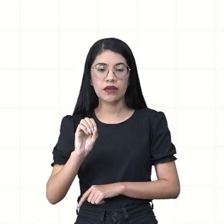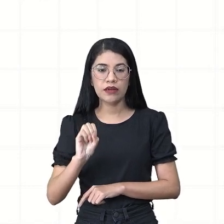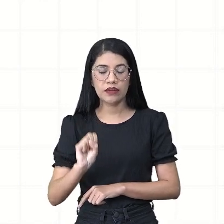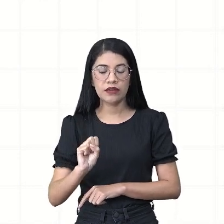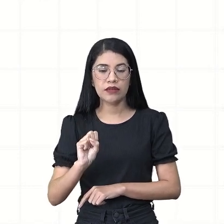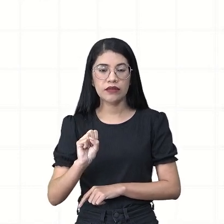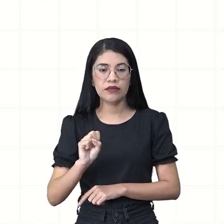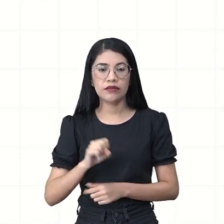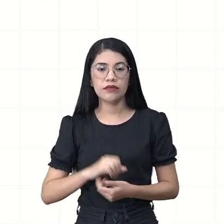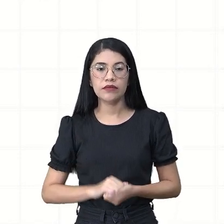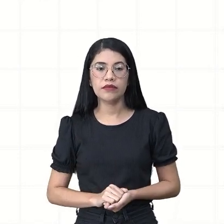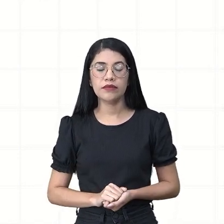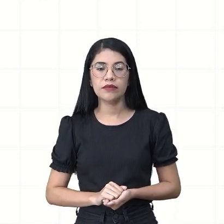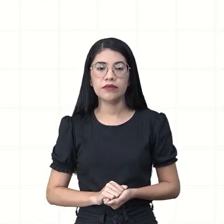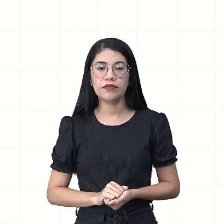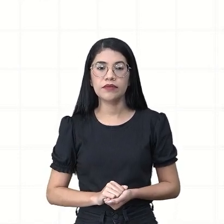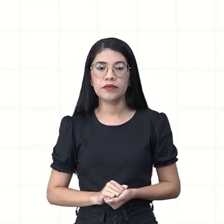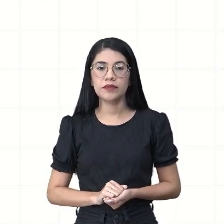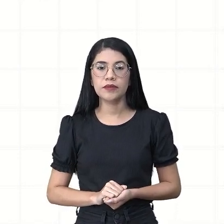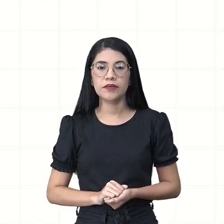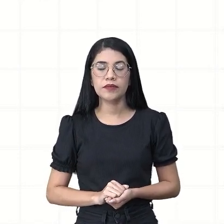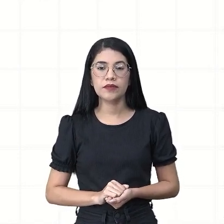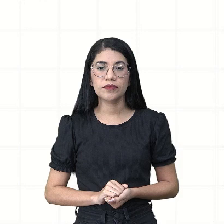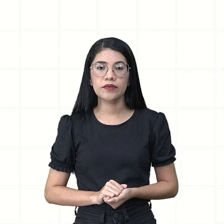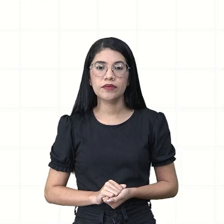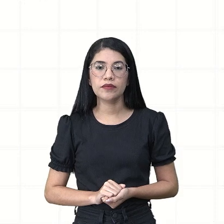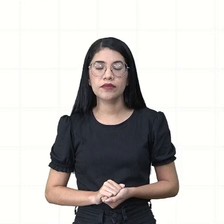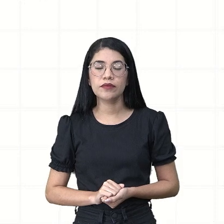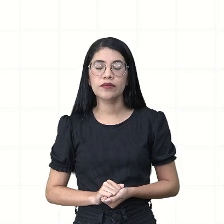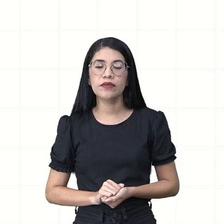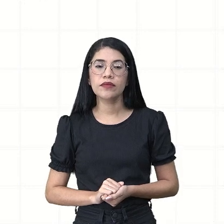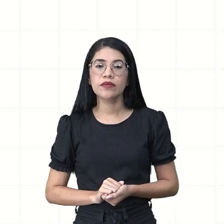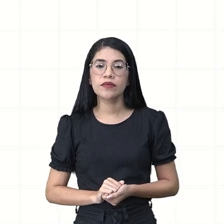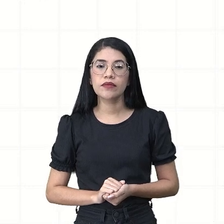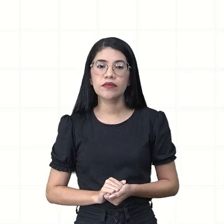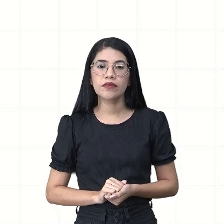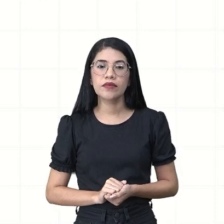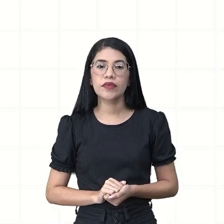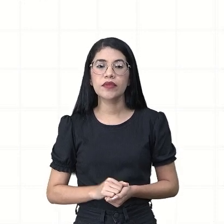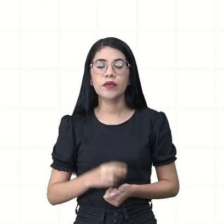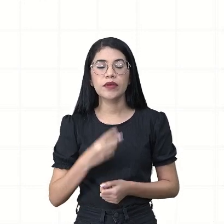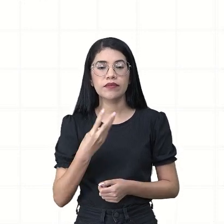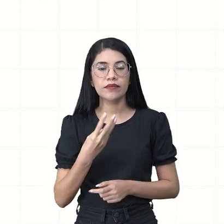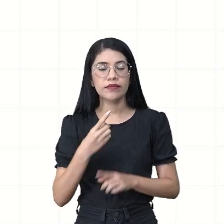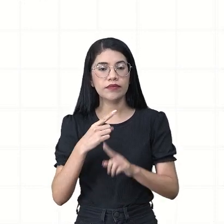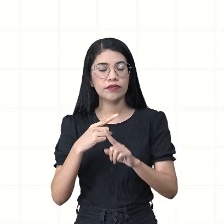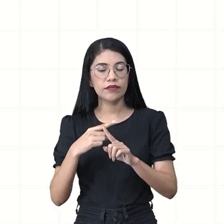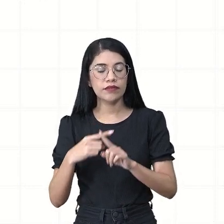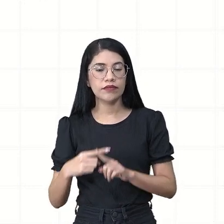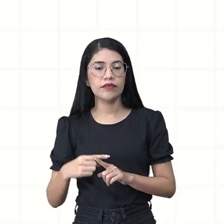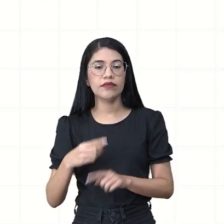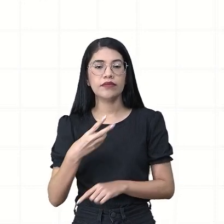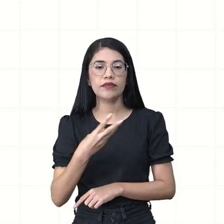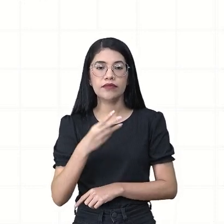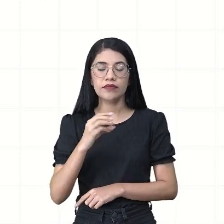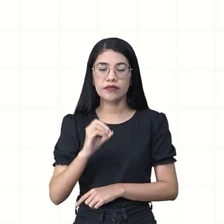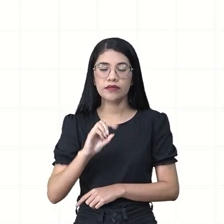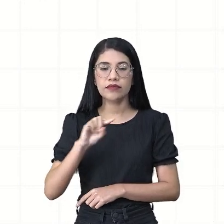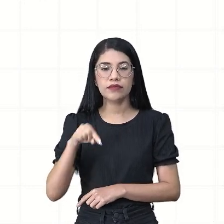pé, só um pé é 30,48. Né? Então, são 3 vezes esse valor, 3 vezes